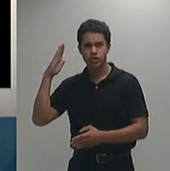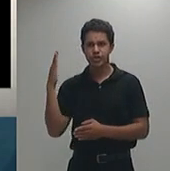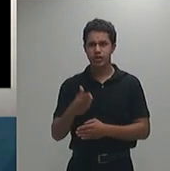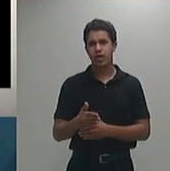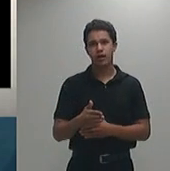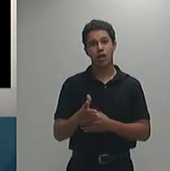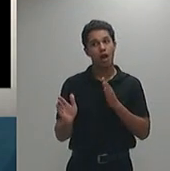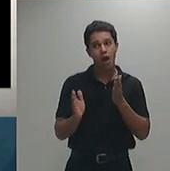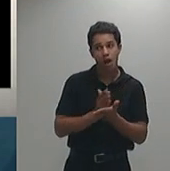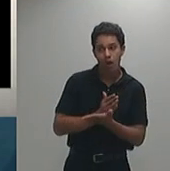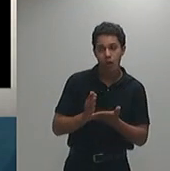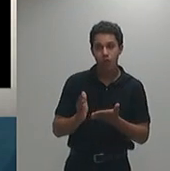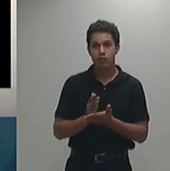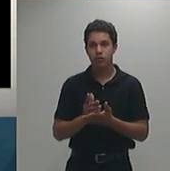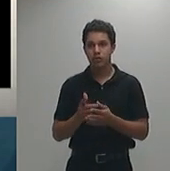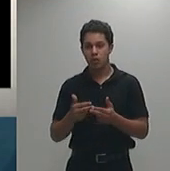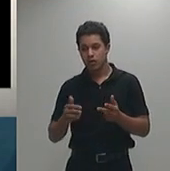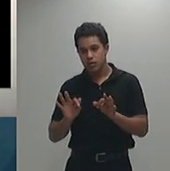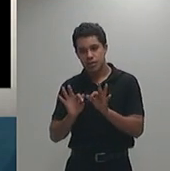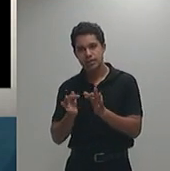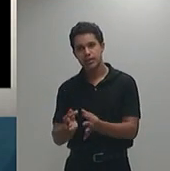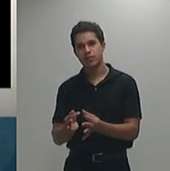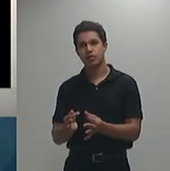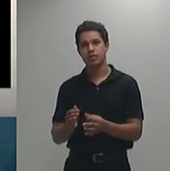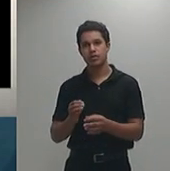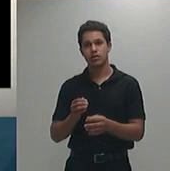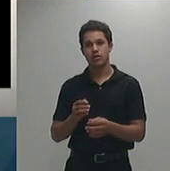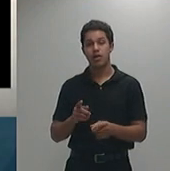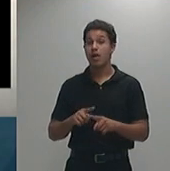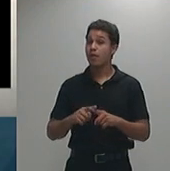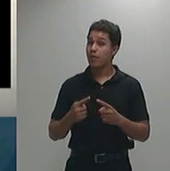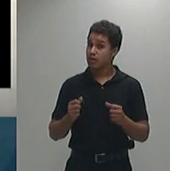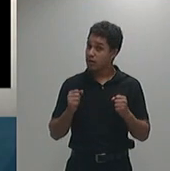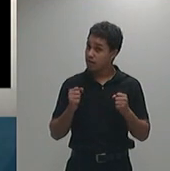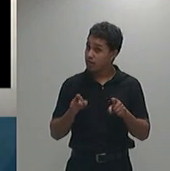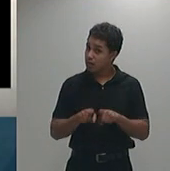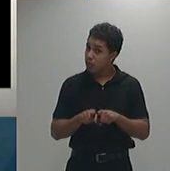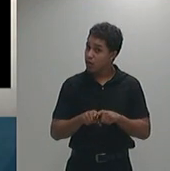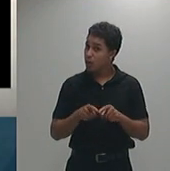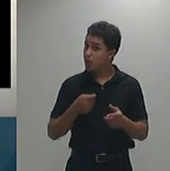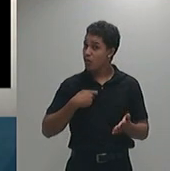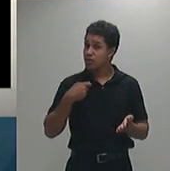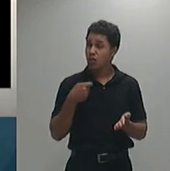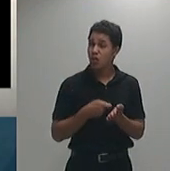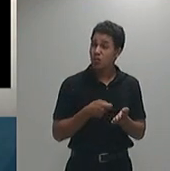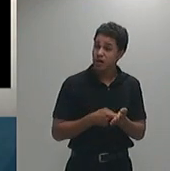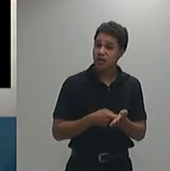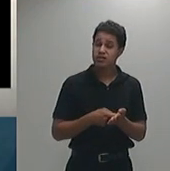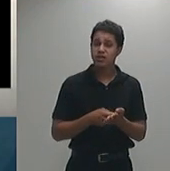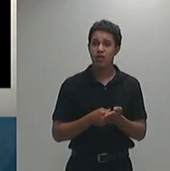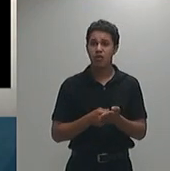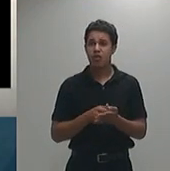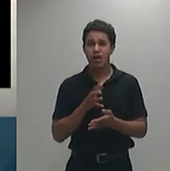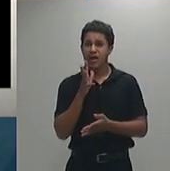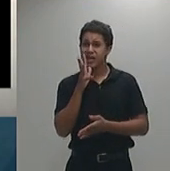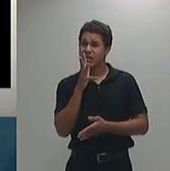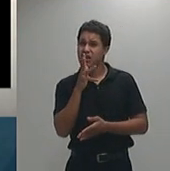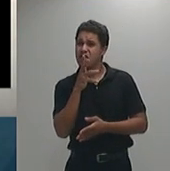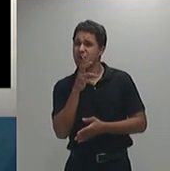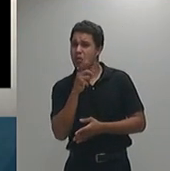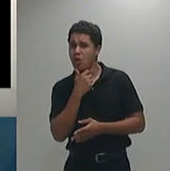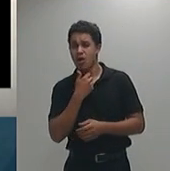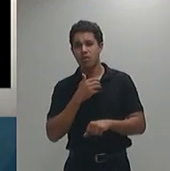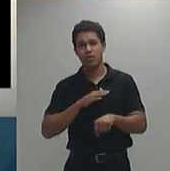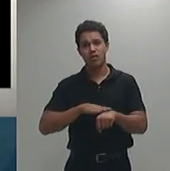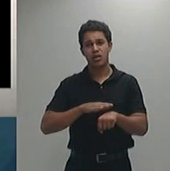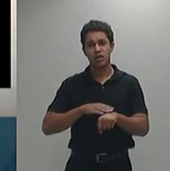em casa simples mas também ela pode se a obrigação de ferida no tempo os tratamentos